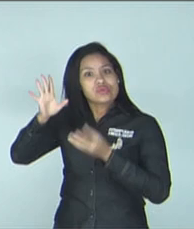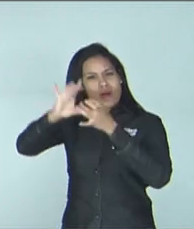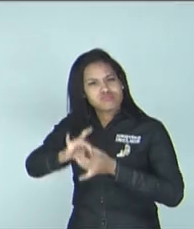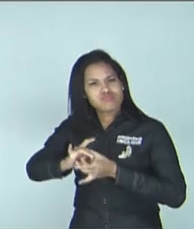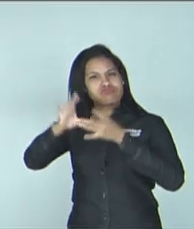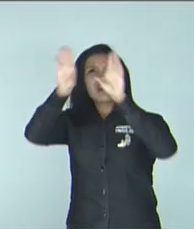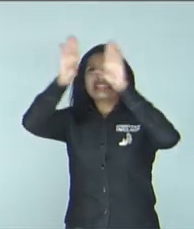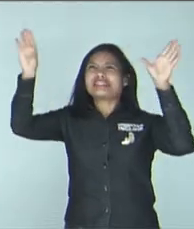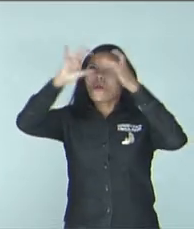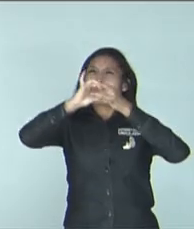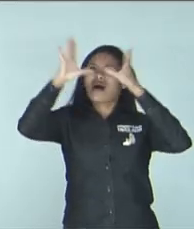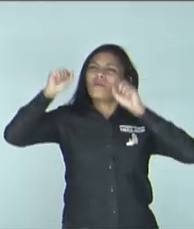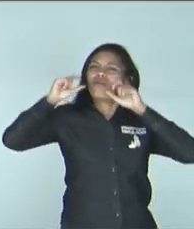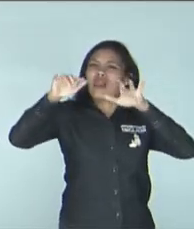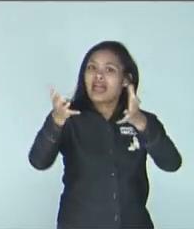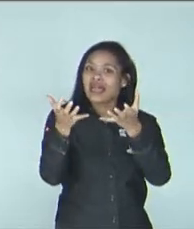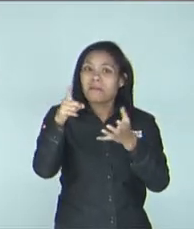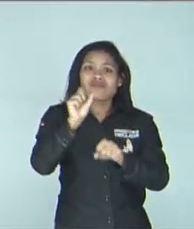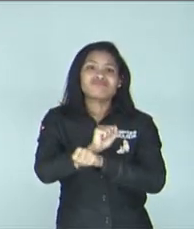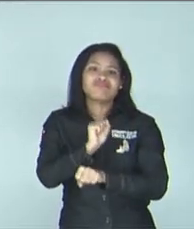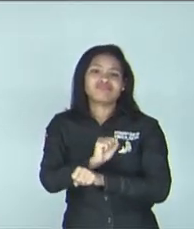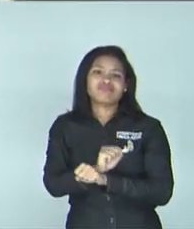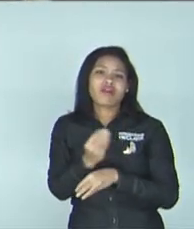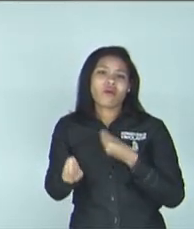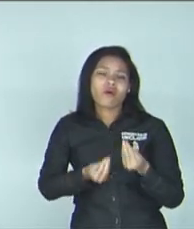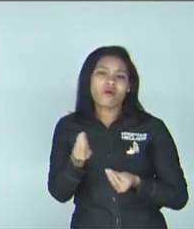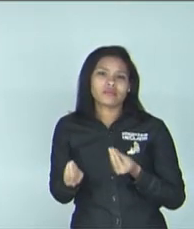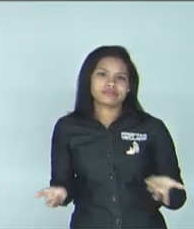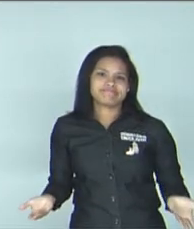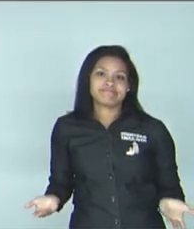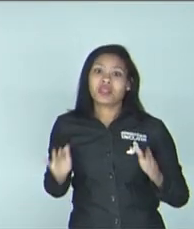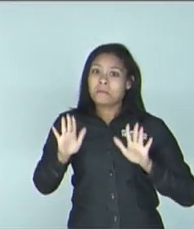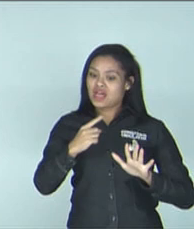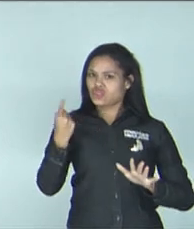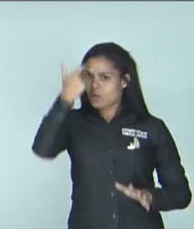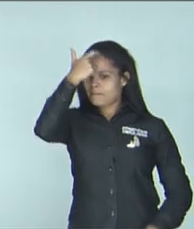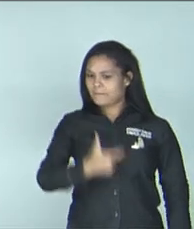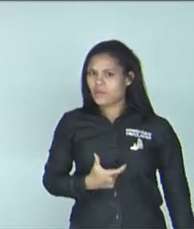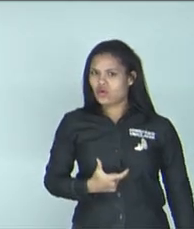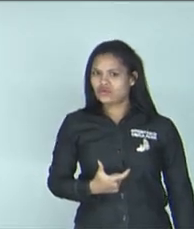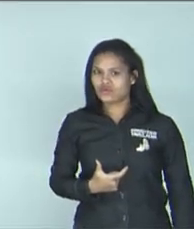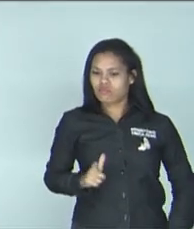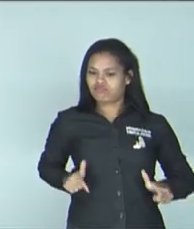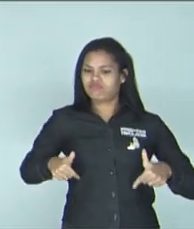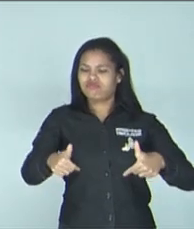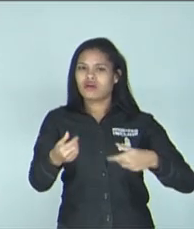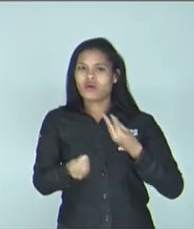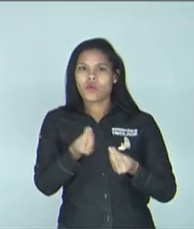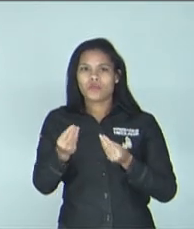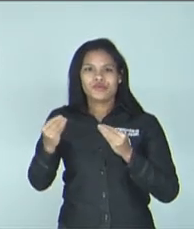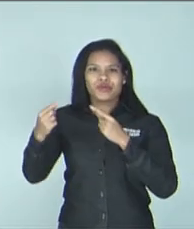é mas a forma que a gente age a conduta que a gente tem é uma conduta que não se